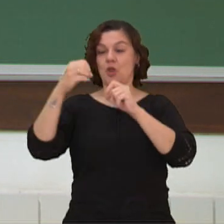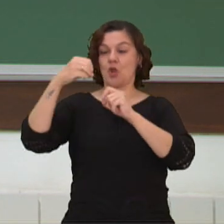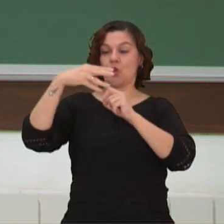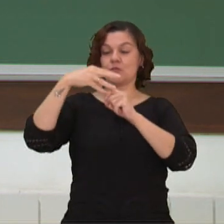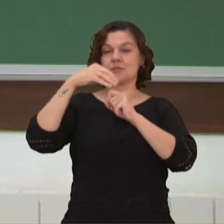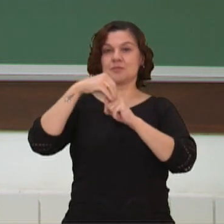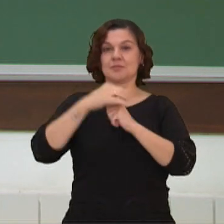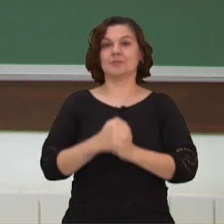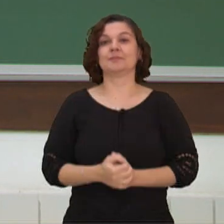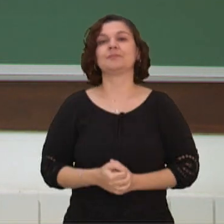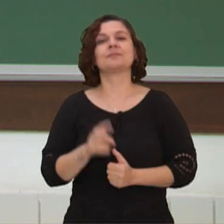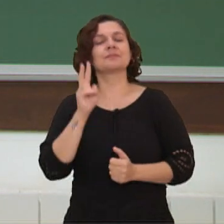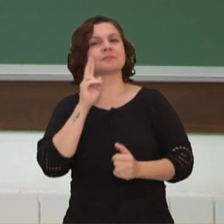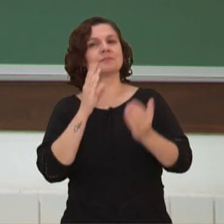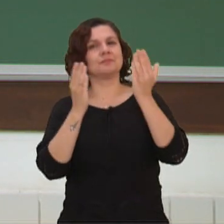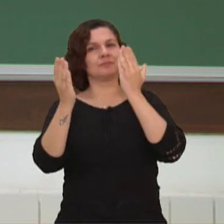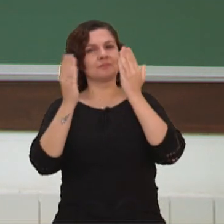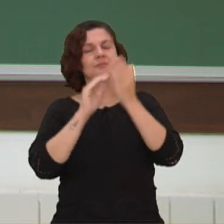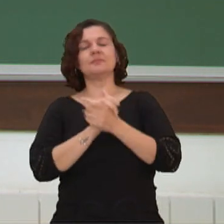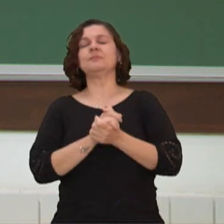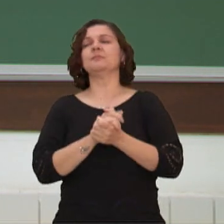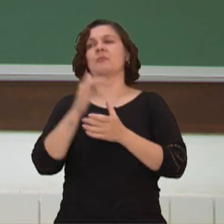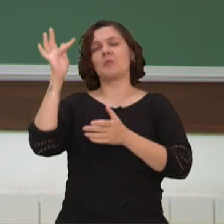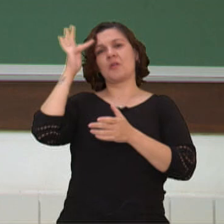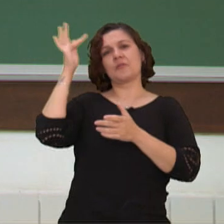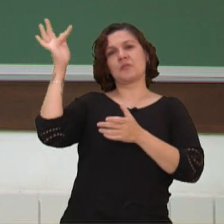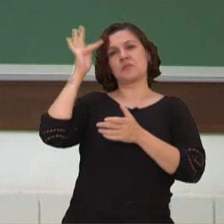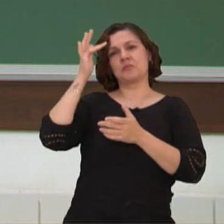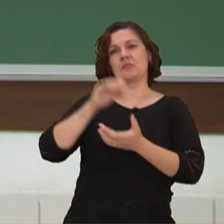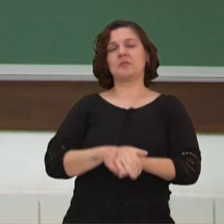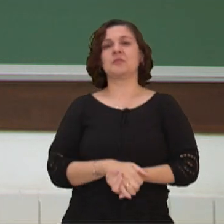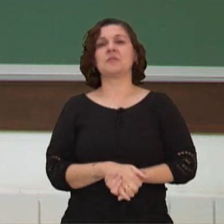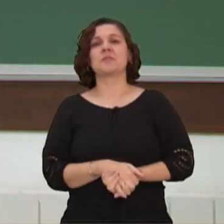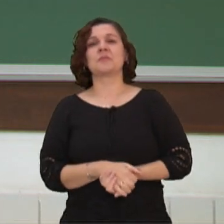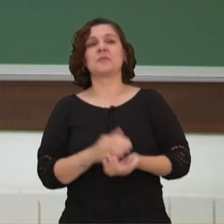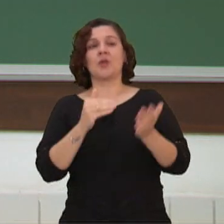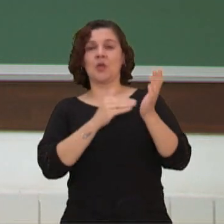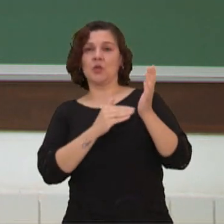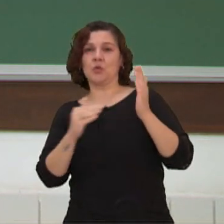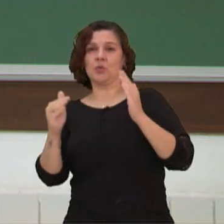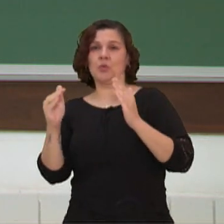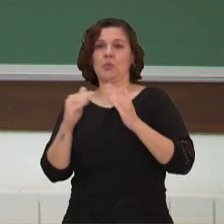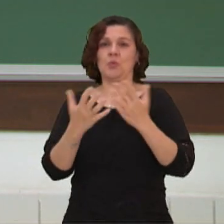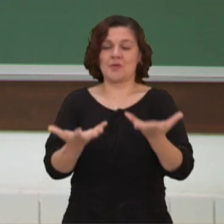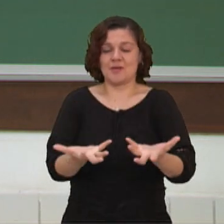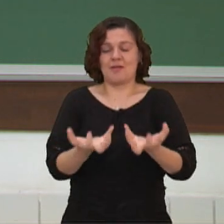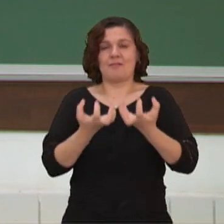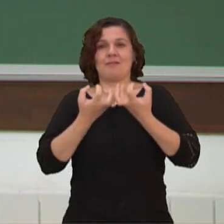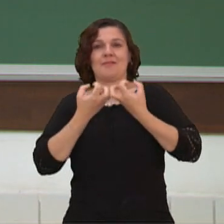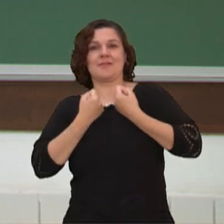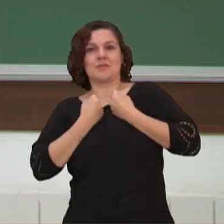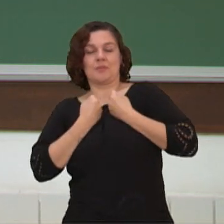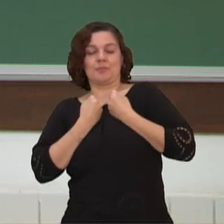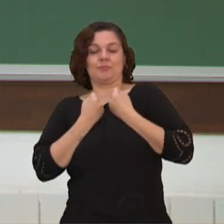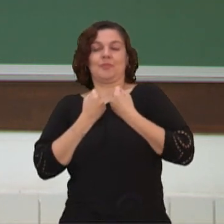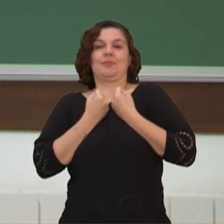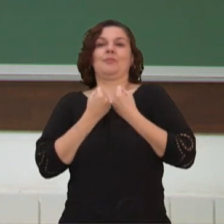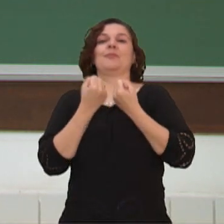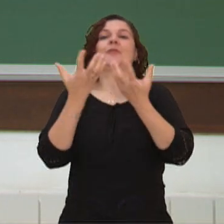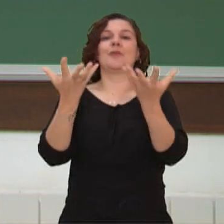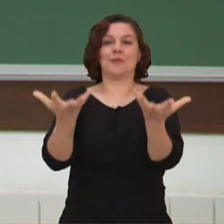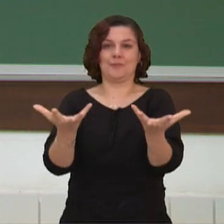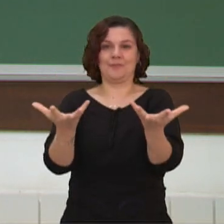luz. Eu trouxe aquela comparação filosófica para vocês de um colega meu, que tudo que nós recebemos, nós devolvemos na forma